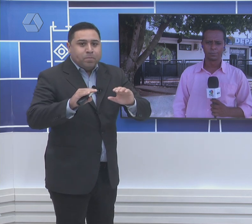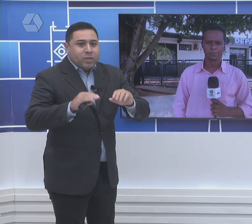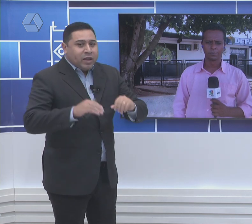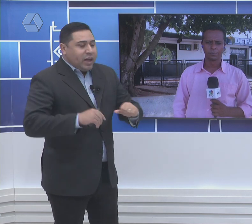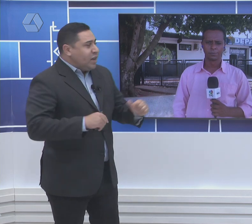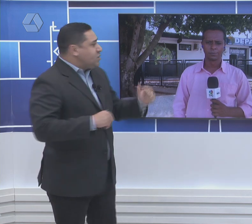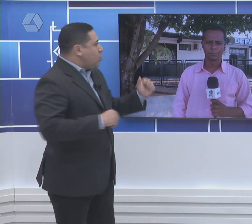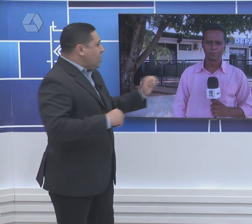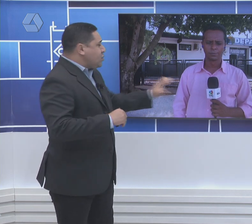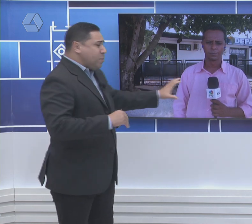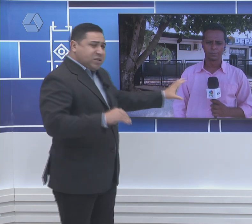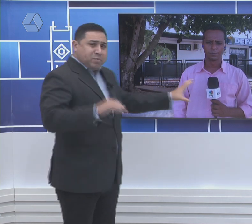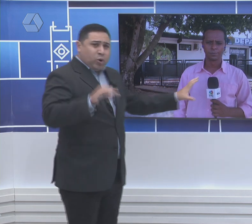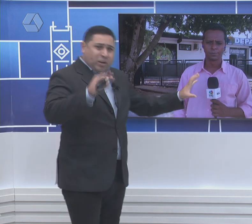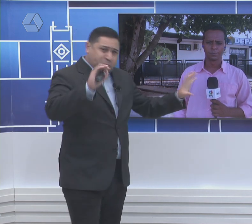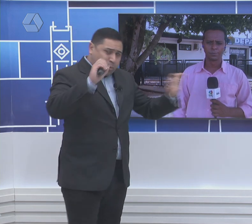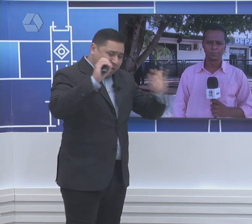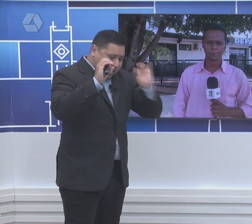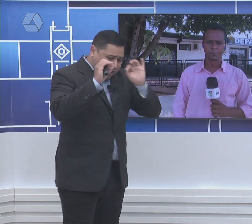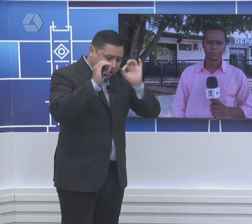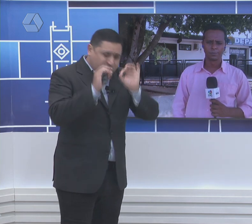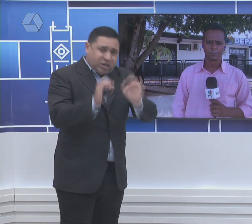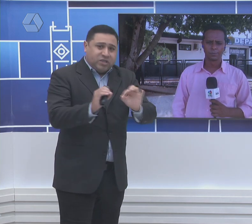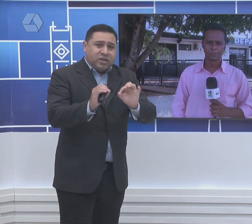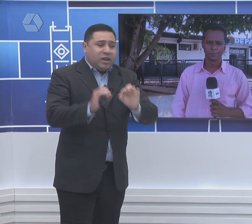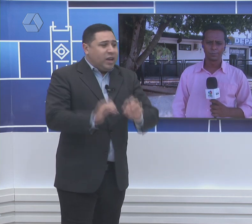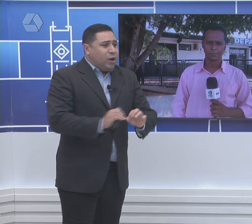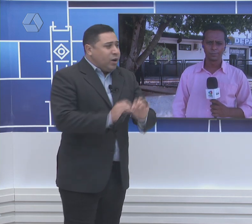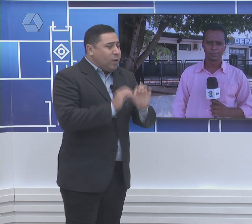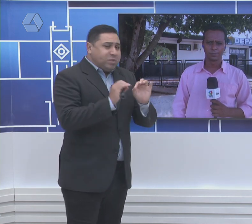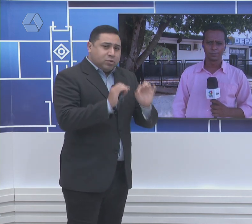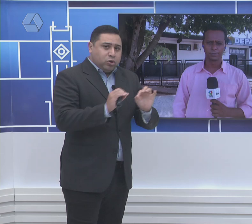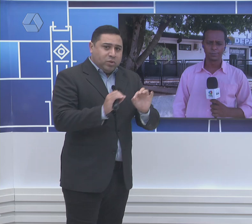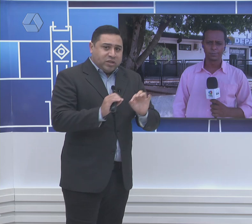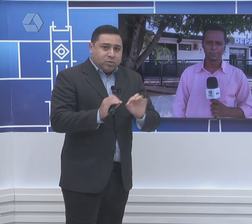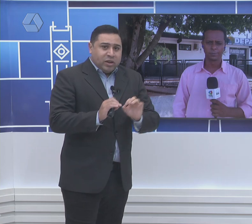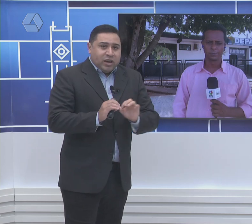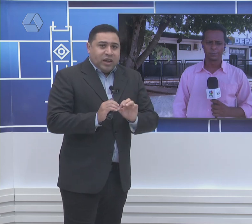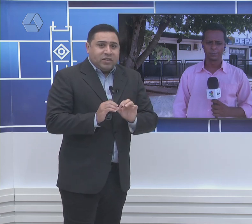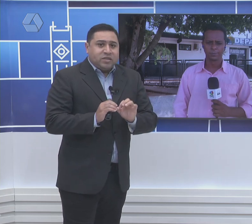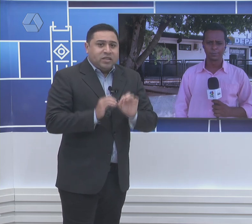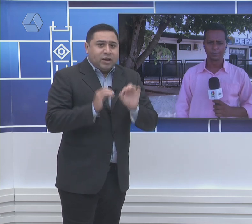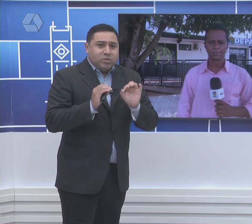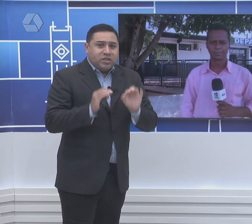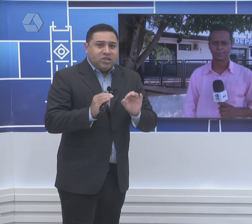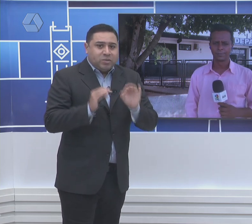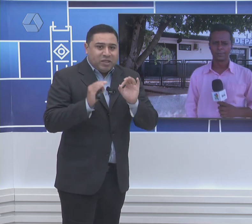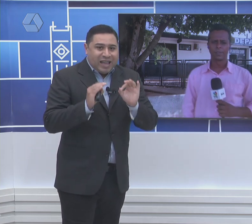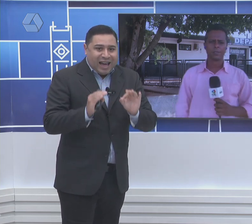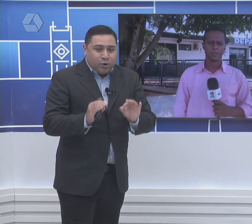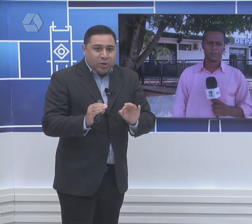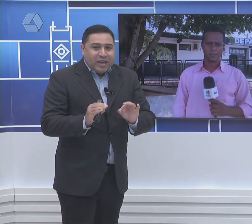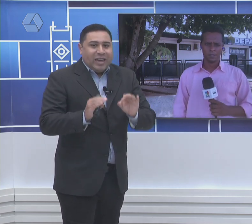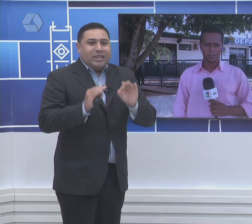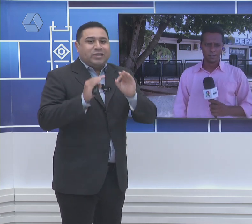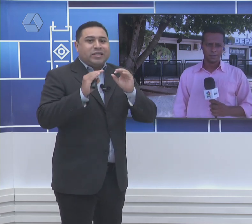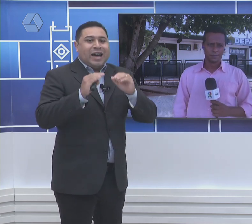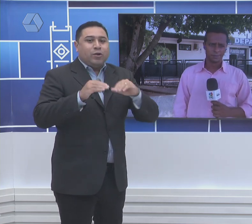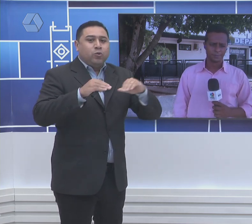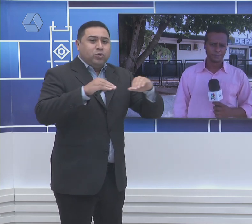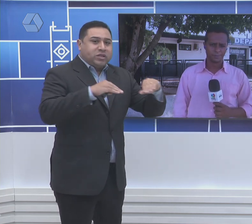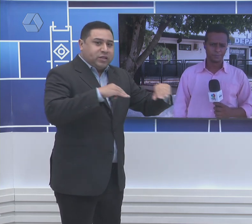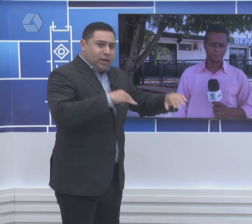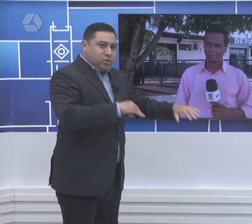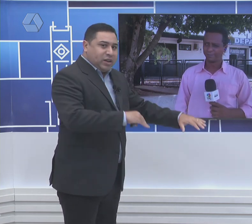bicicleta, eles, olha só pra essa, olha, presta atenção, gente, é um absurdo isso. Eles não se intimidaram em